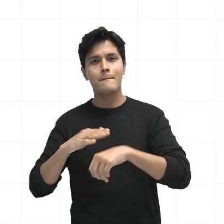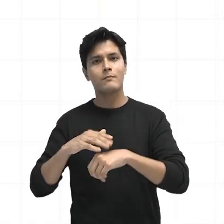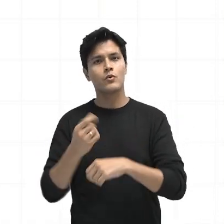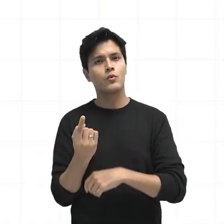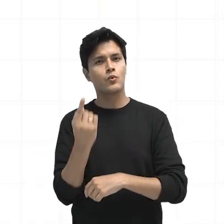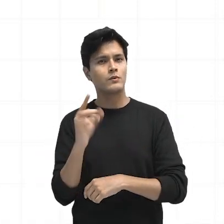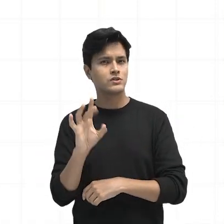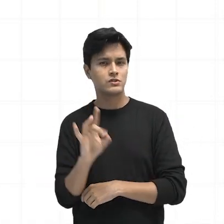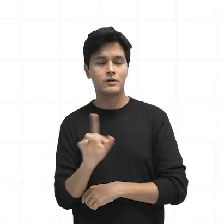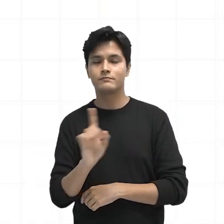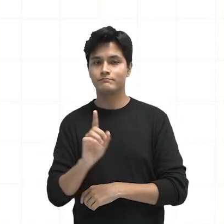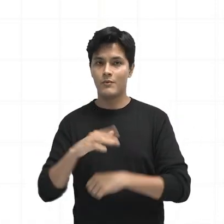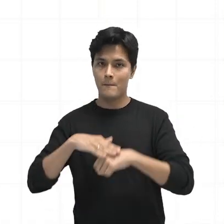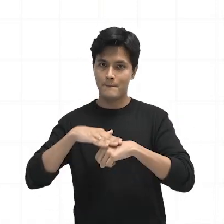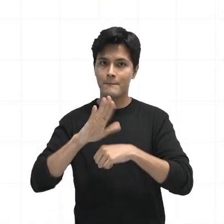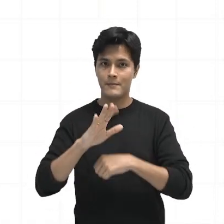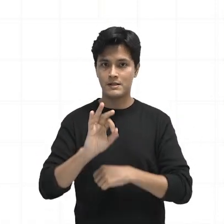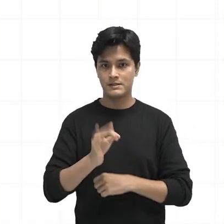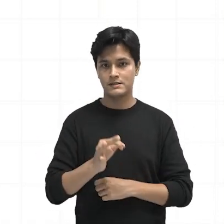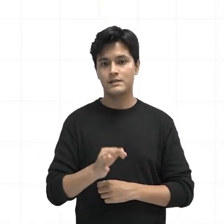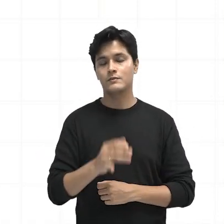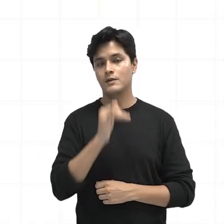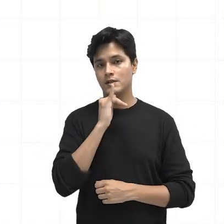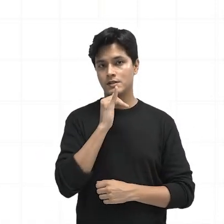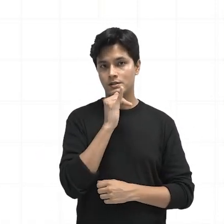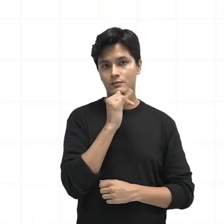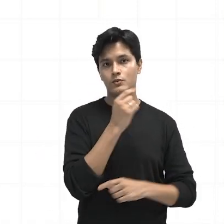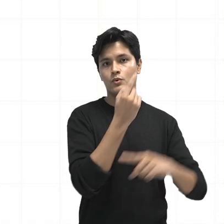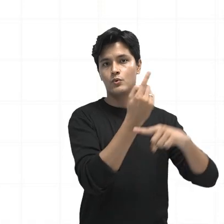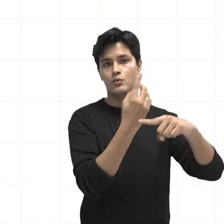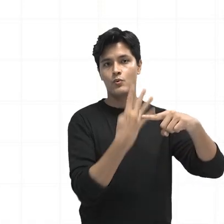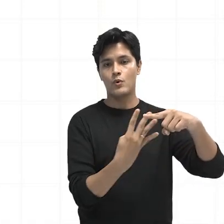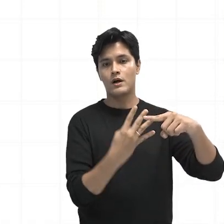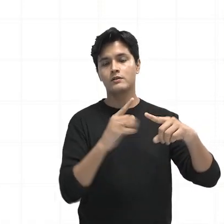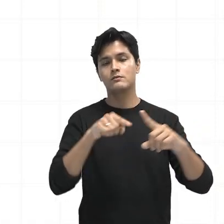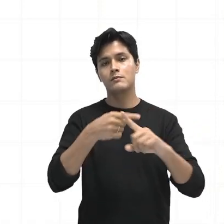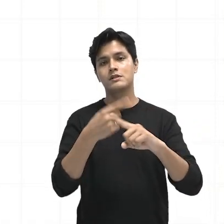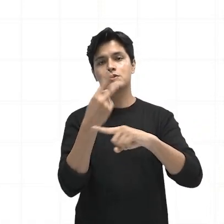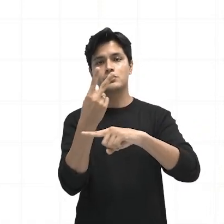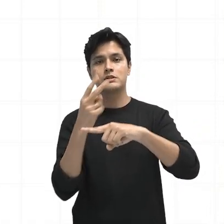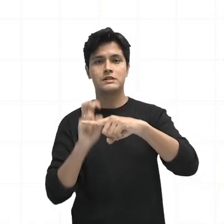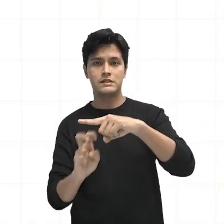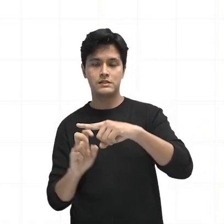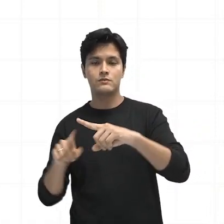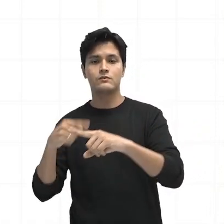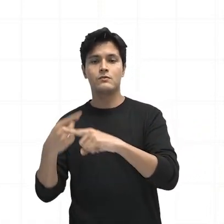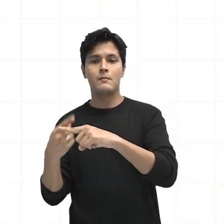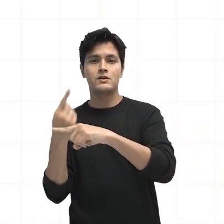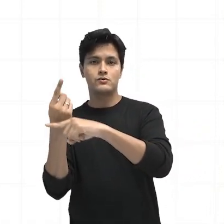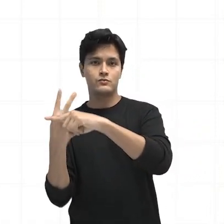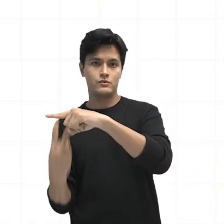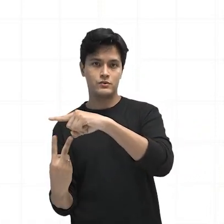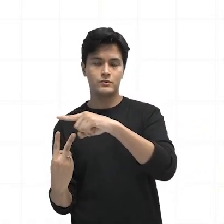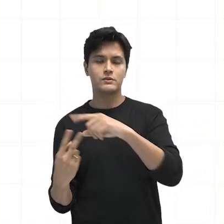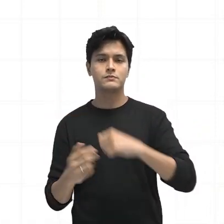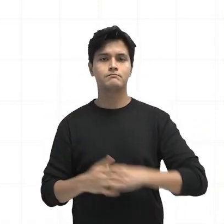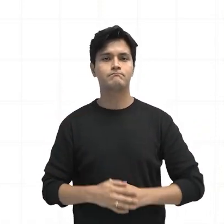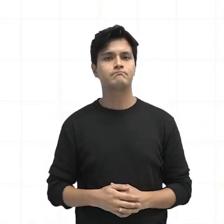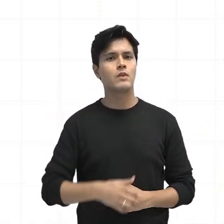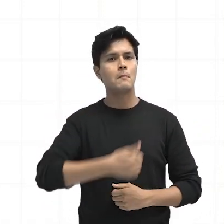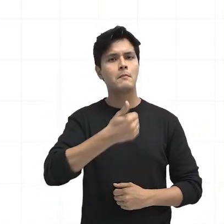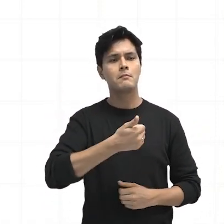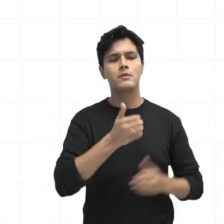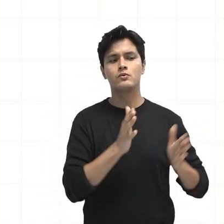aqui 1/4 mais 2/5 mais meio. Bem, qual é o primeiro passo? É calcular